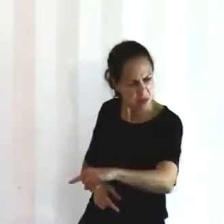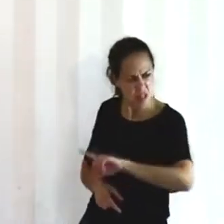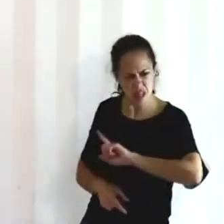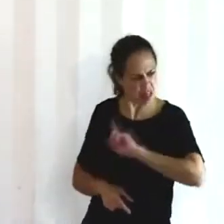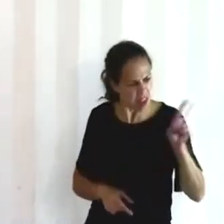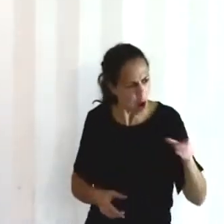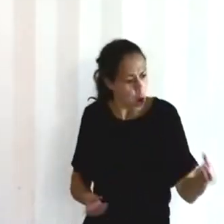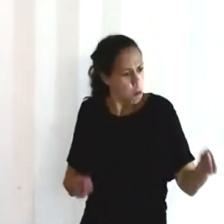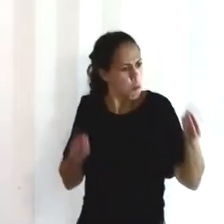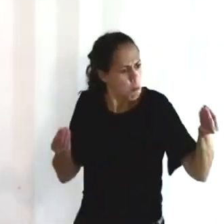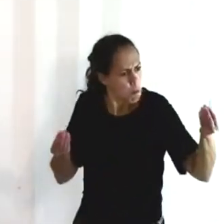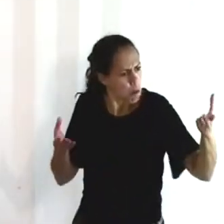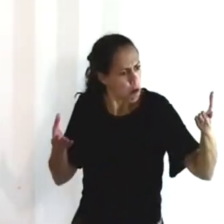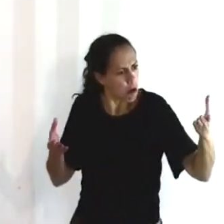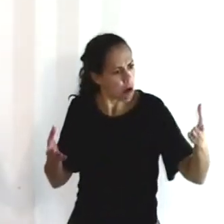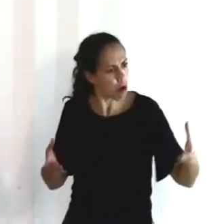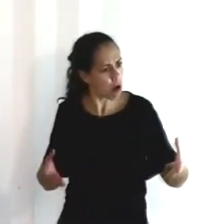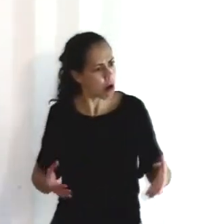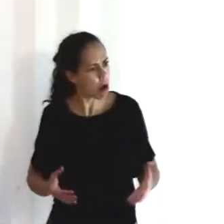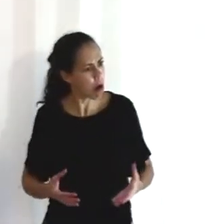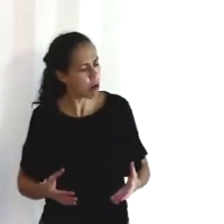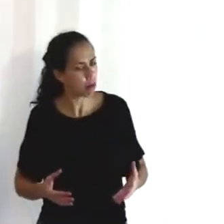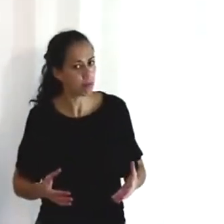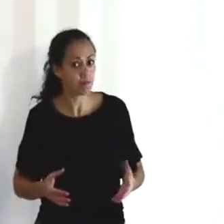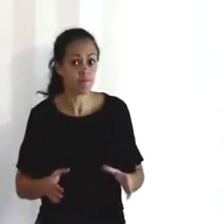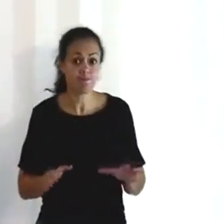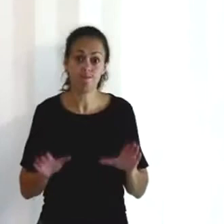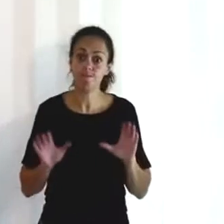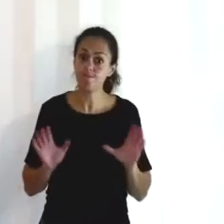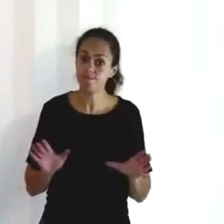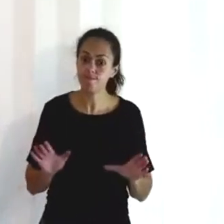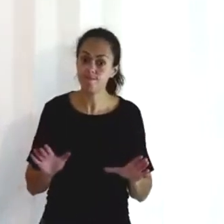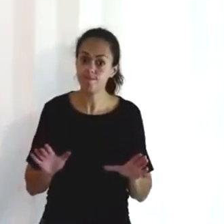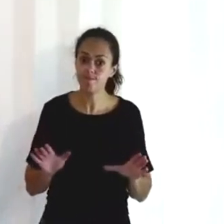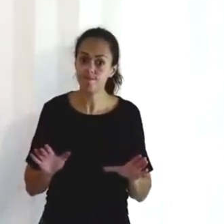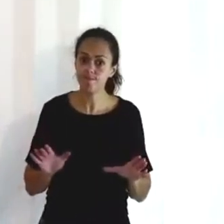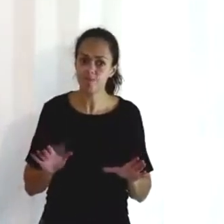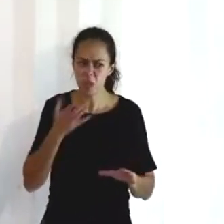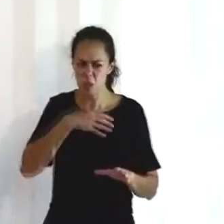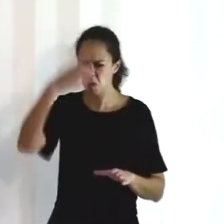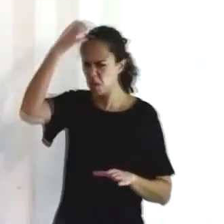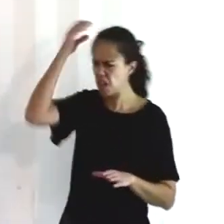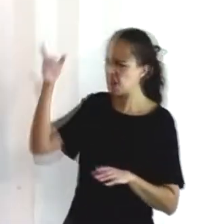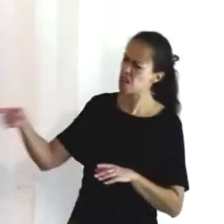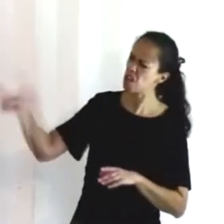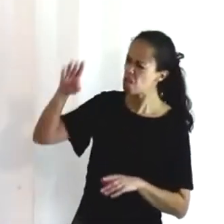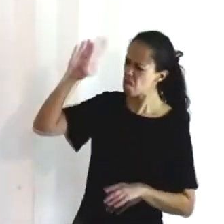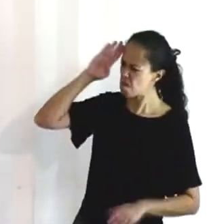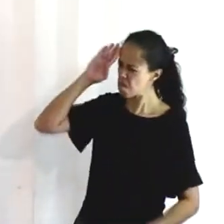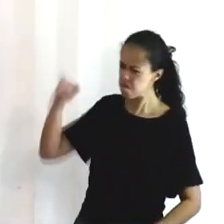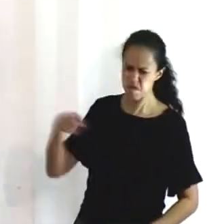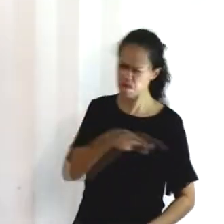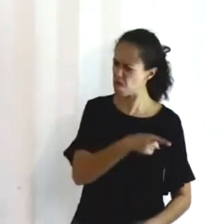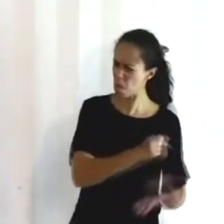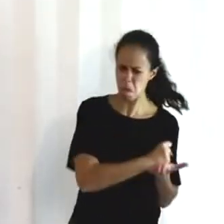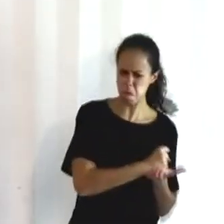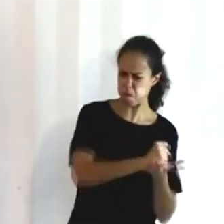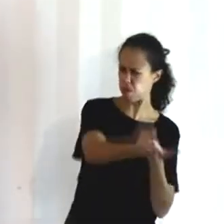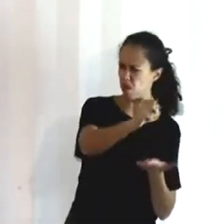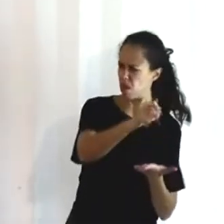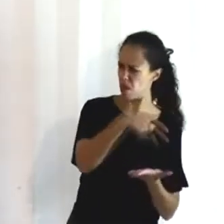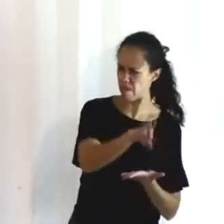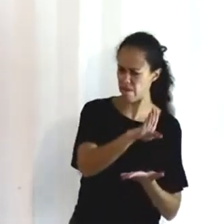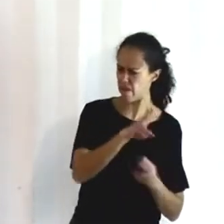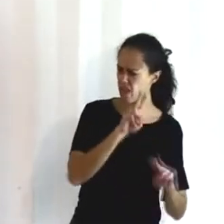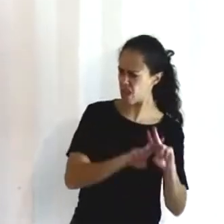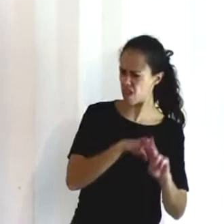aqueles que cobravam as contas do rei, até que ele pagasse toda a dívida. E aí vem o versículo 35. Assim